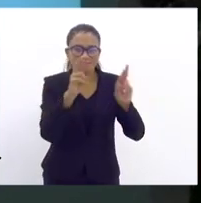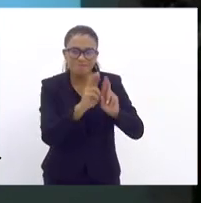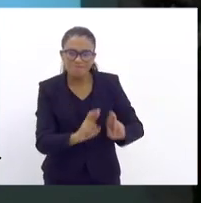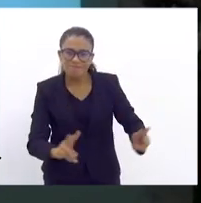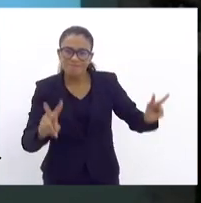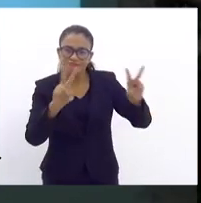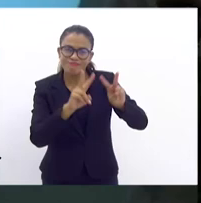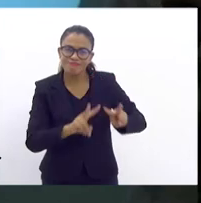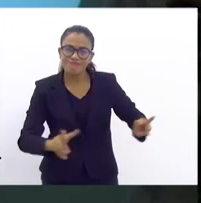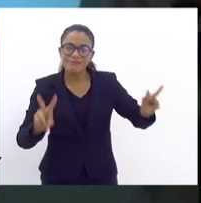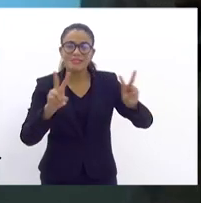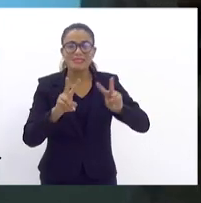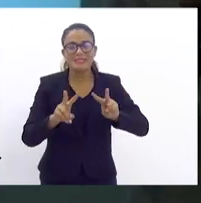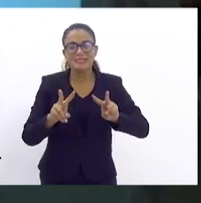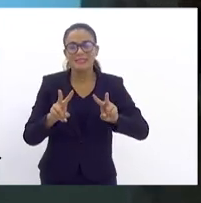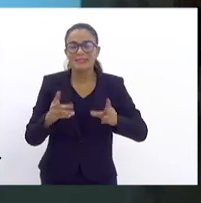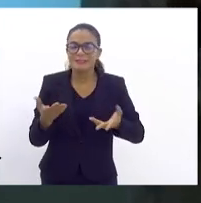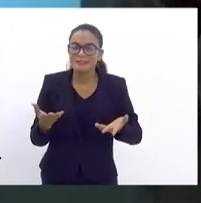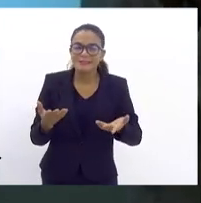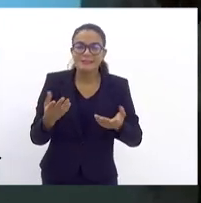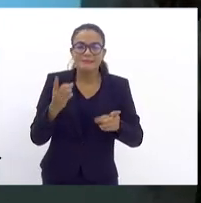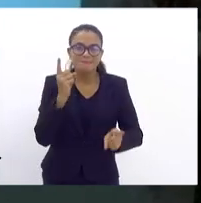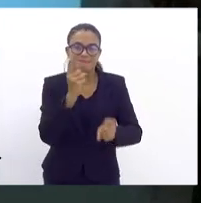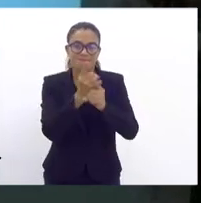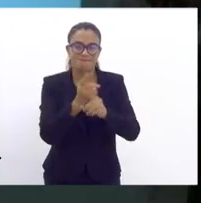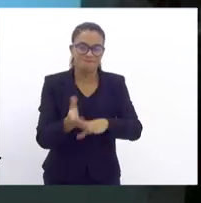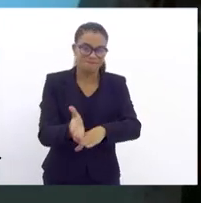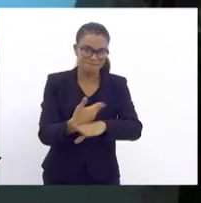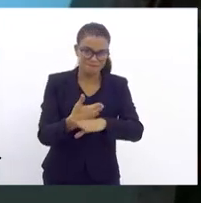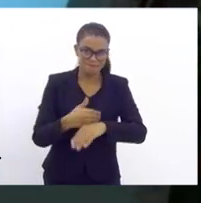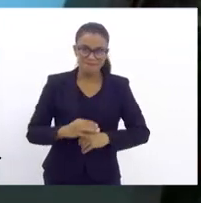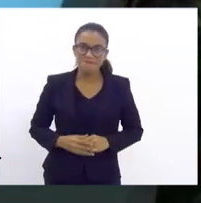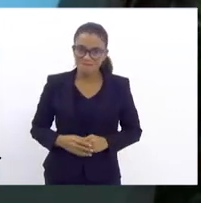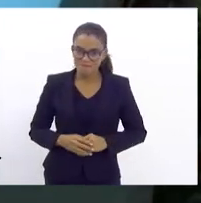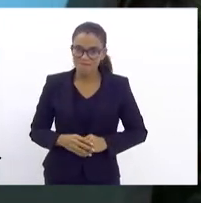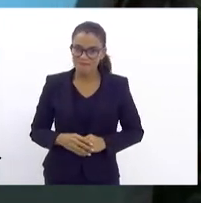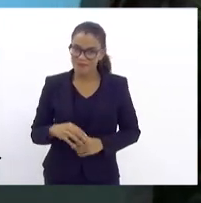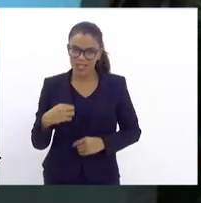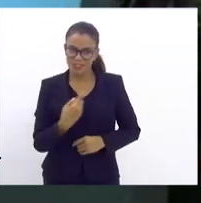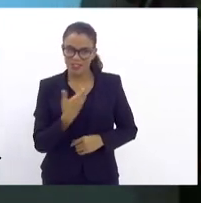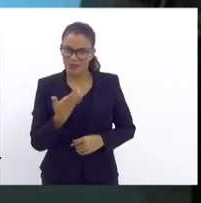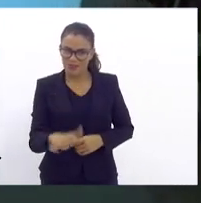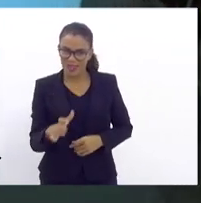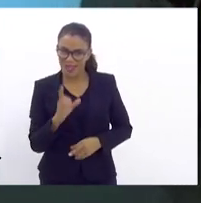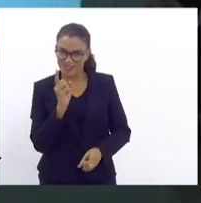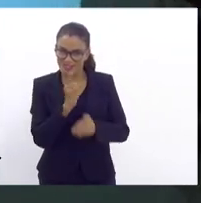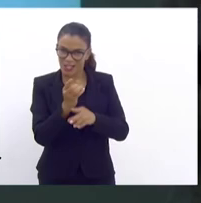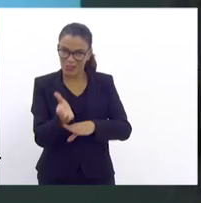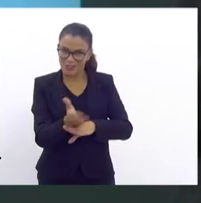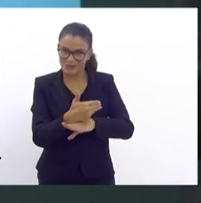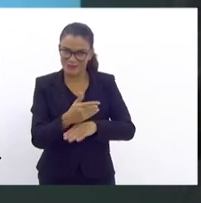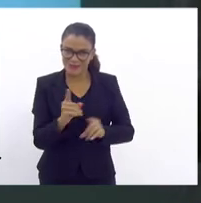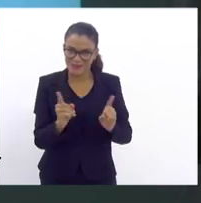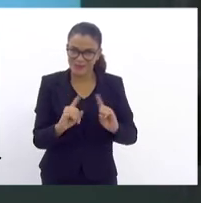de Diagnóstico precoce a gente não quer mais diagnóstico precoce a gente